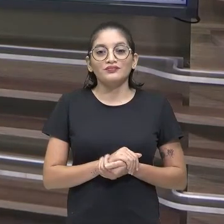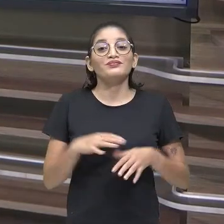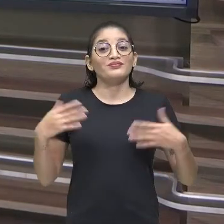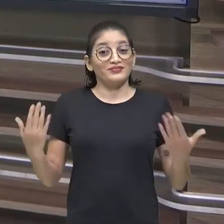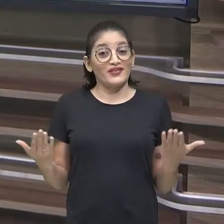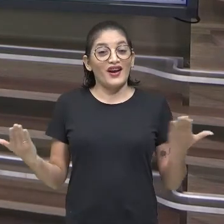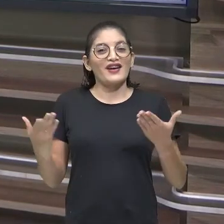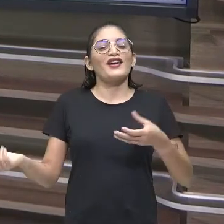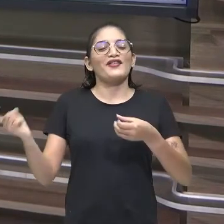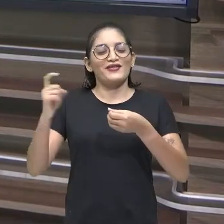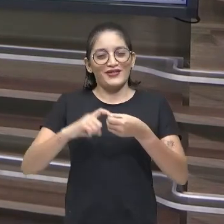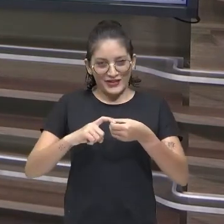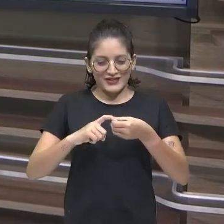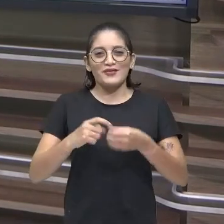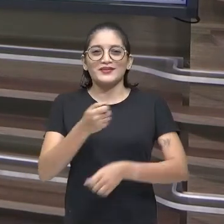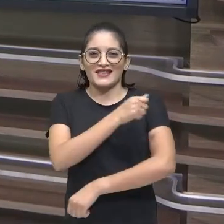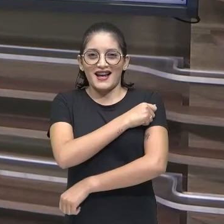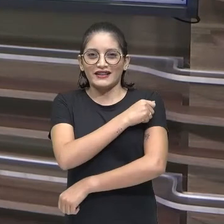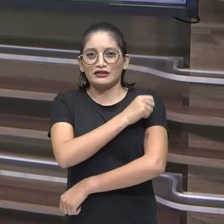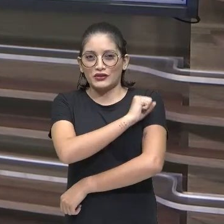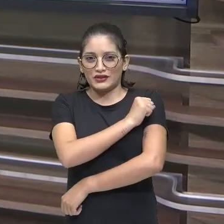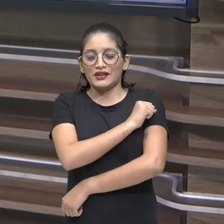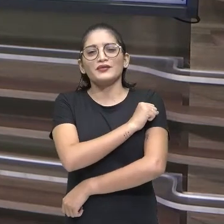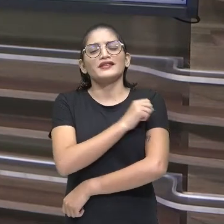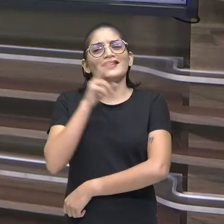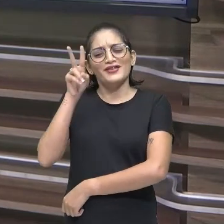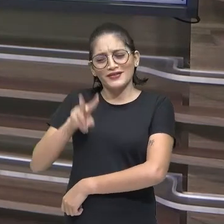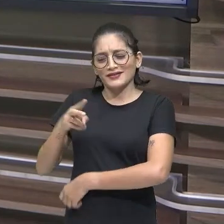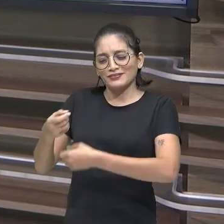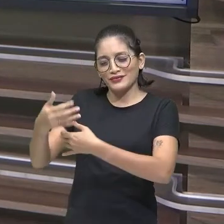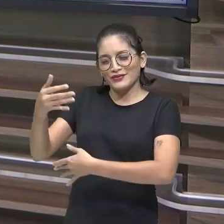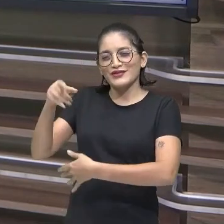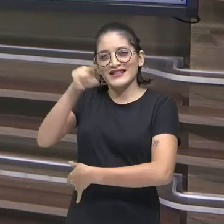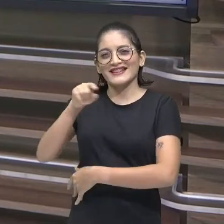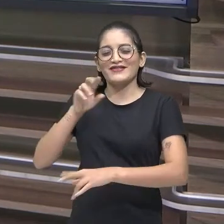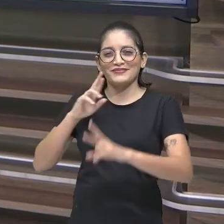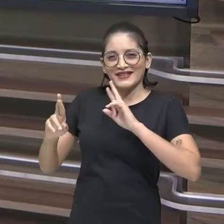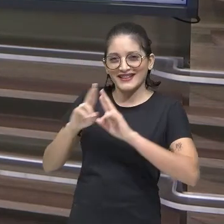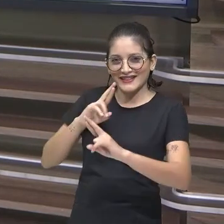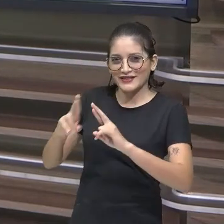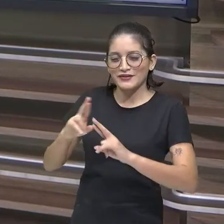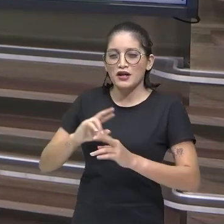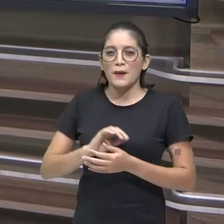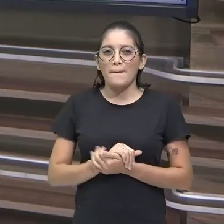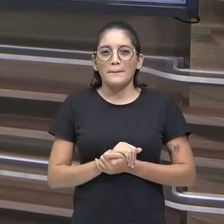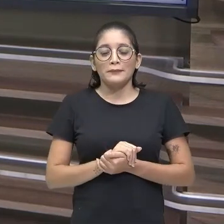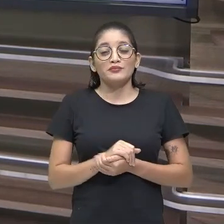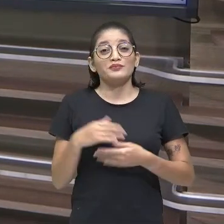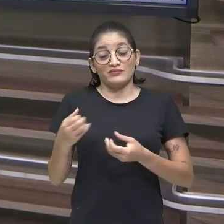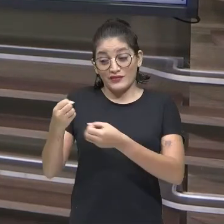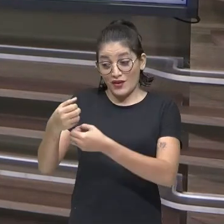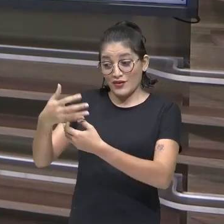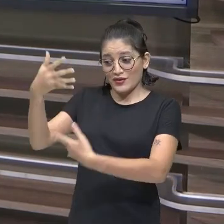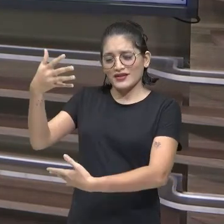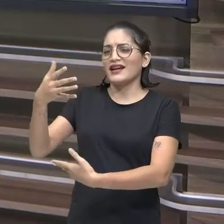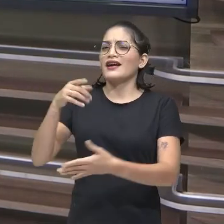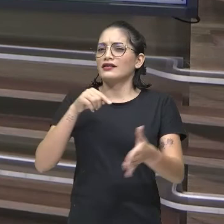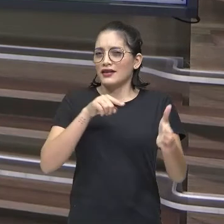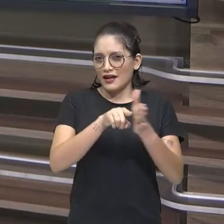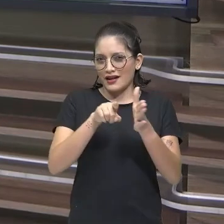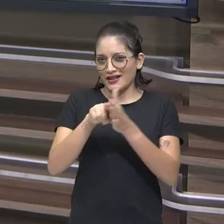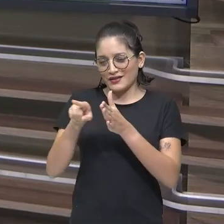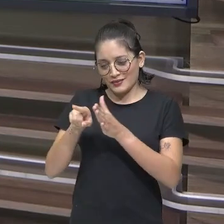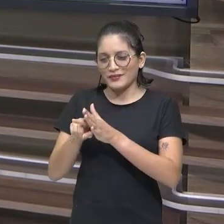Voltamos ao 8º ano para essa interatividade. Estou vendo que vocês aqui estão respondendo o nosso chat, nossas questões que a gente passou